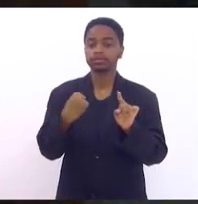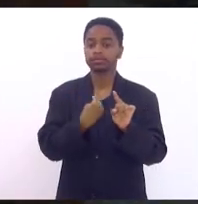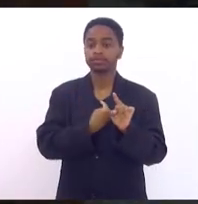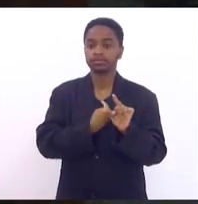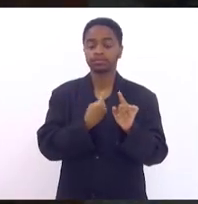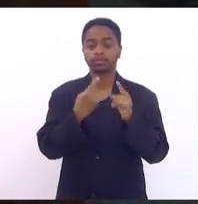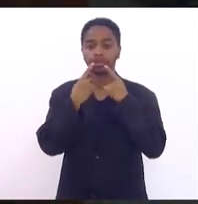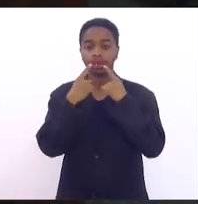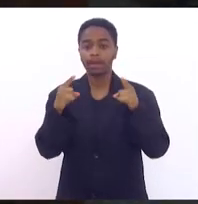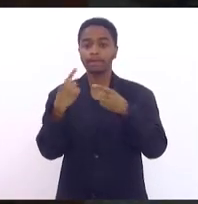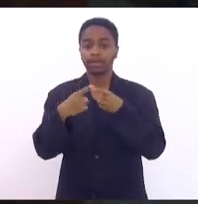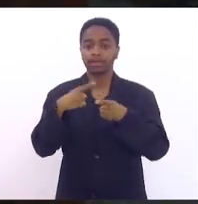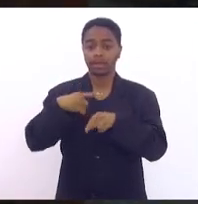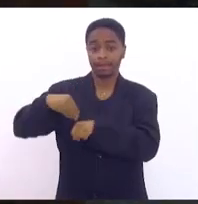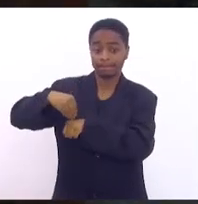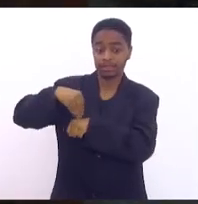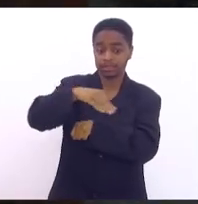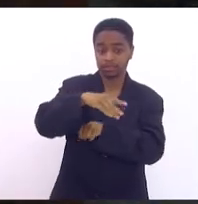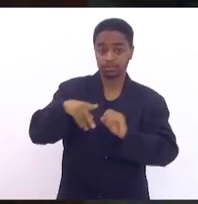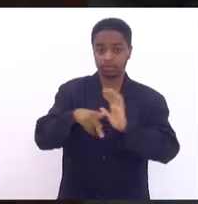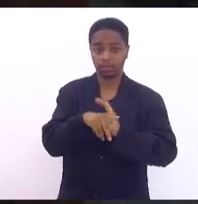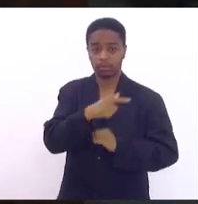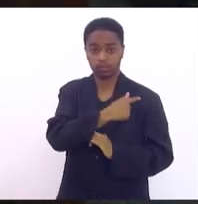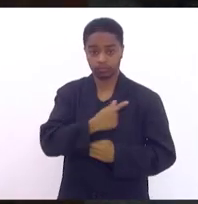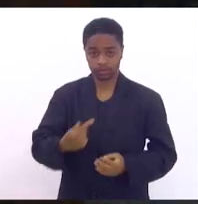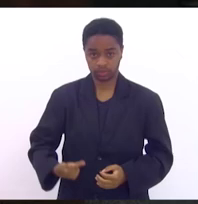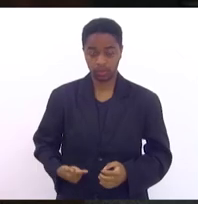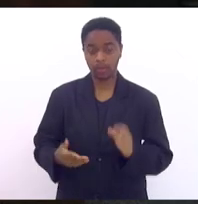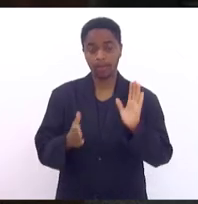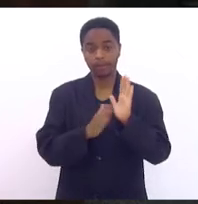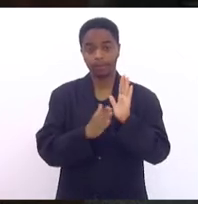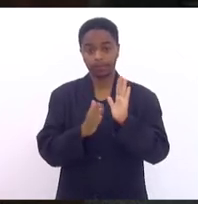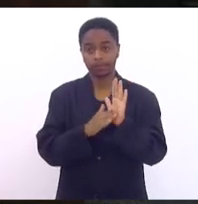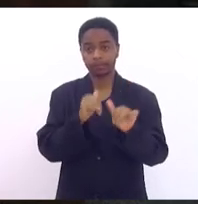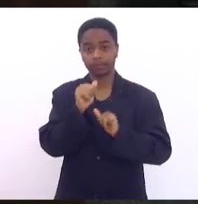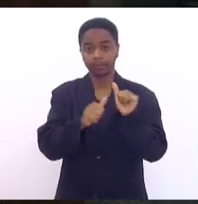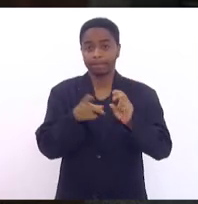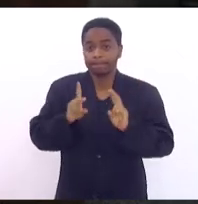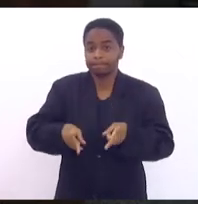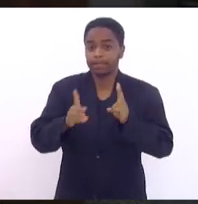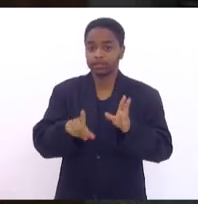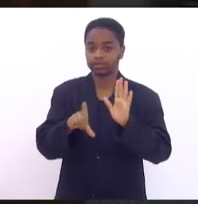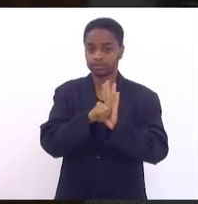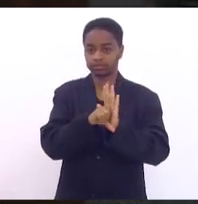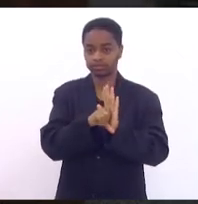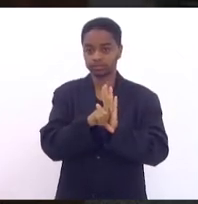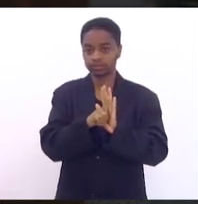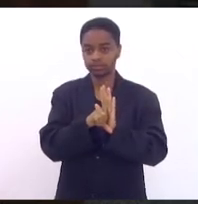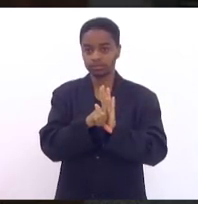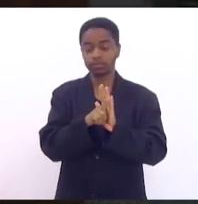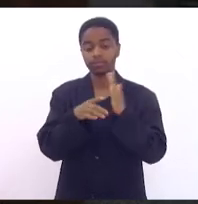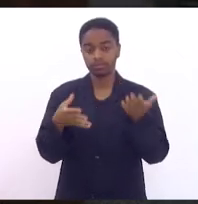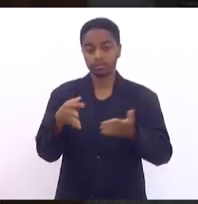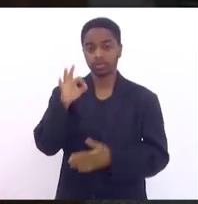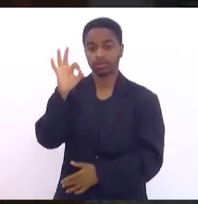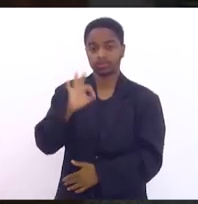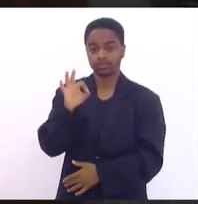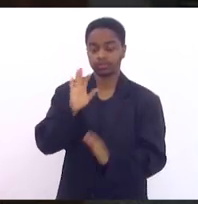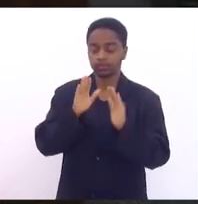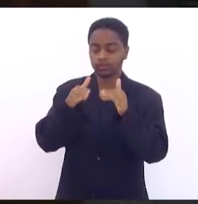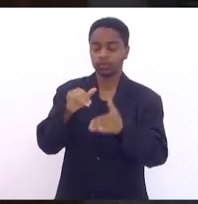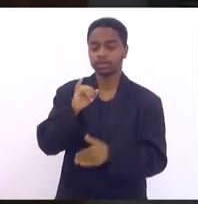nessa casa uma mensagem do governo propondo alteração da mesma lei, ou seja, das alíquotas do